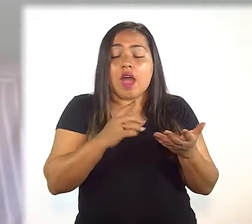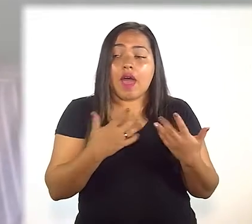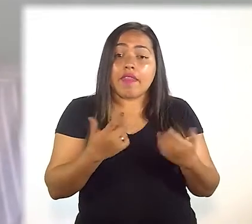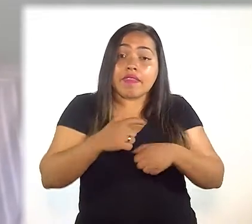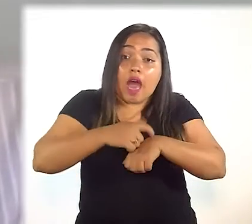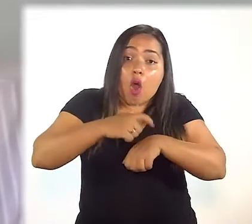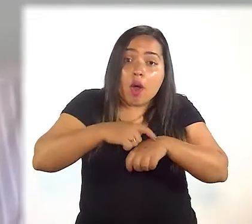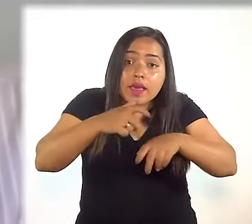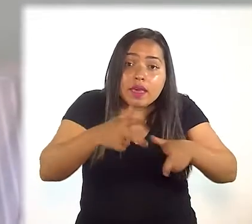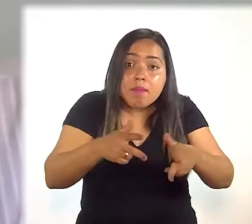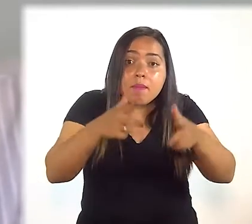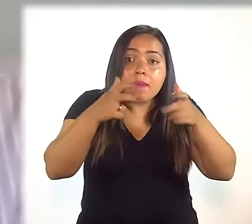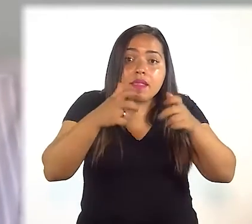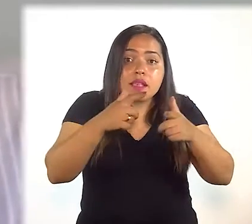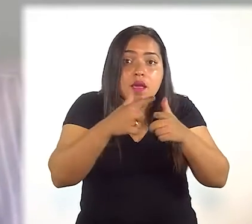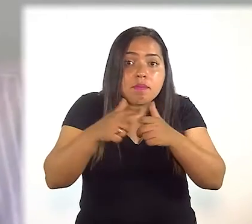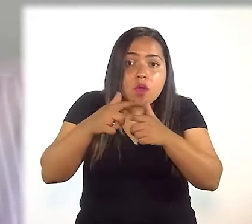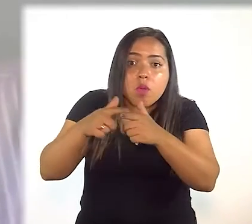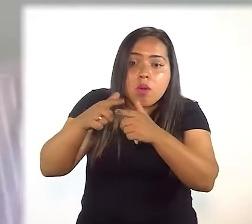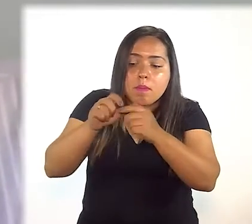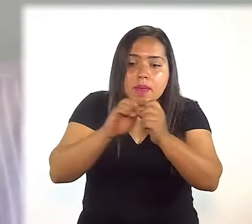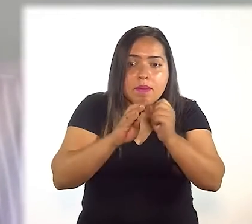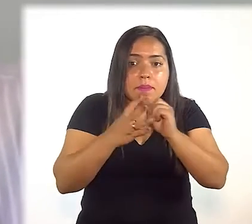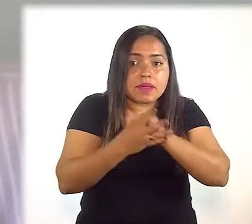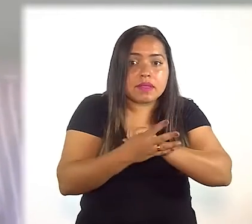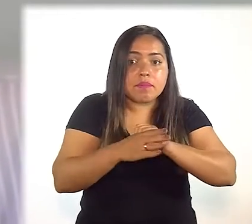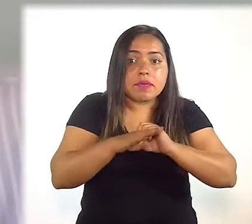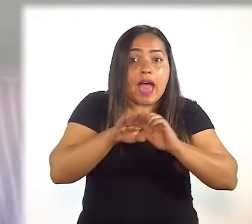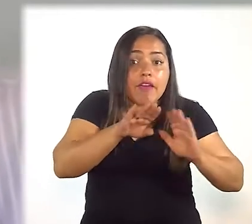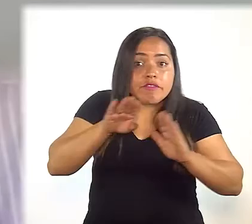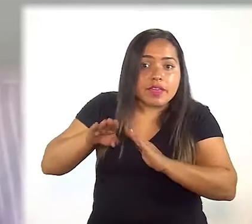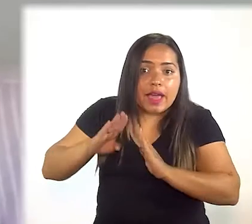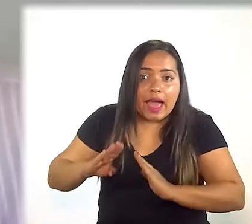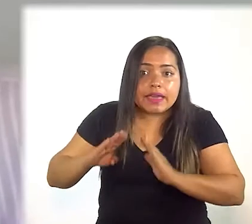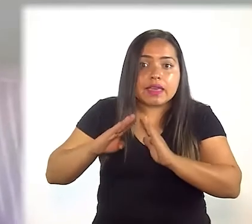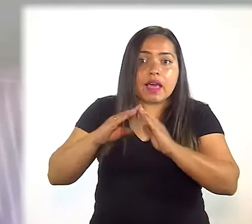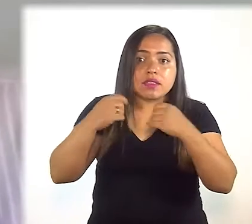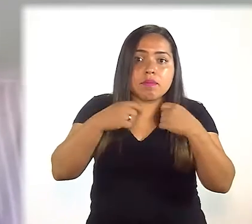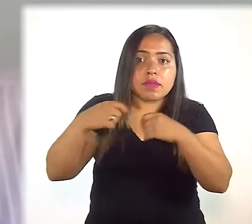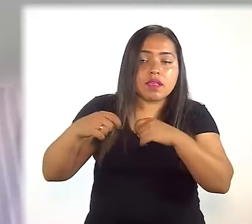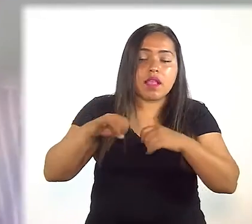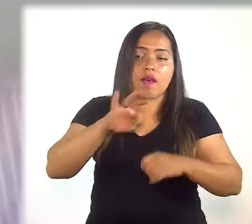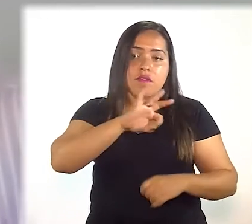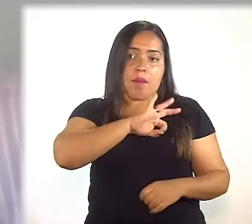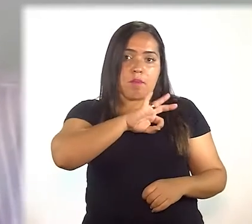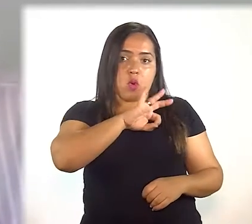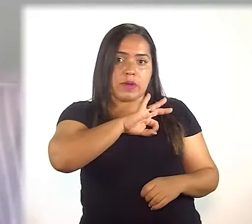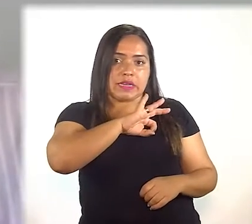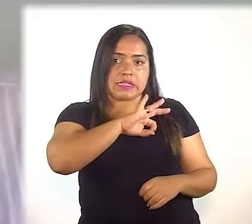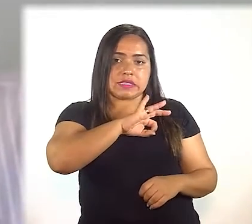se percebeu o problema que é essa pandemia, a polícia,